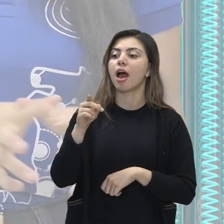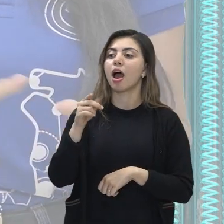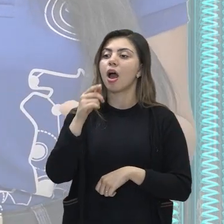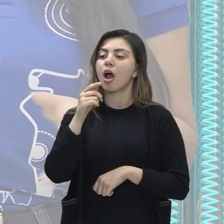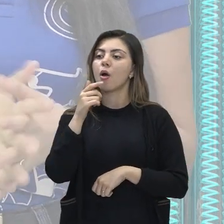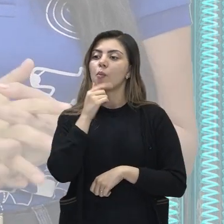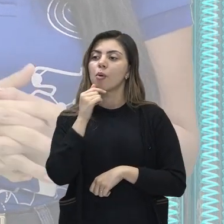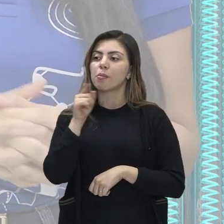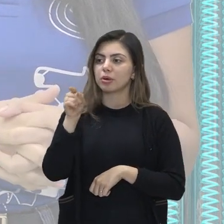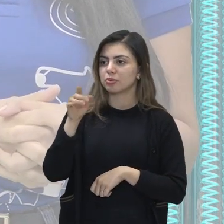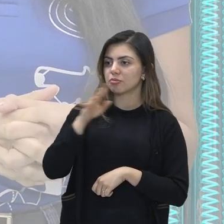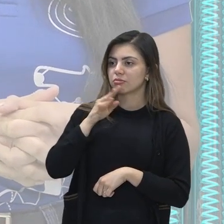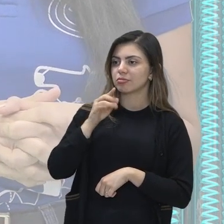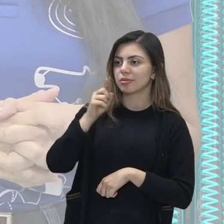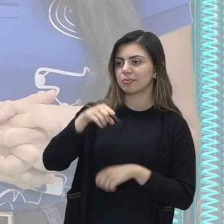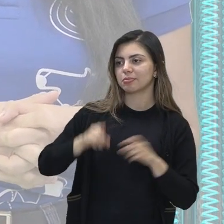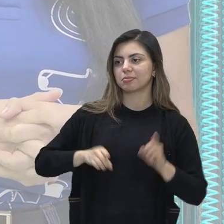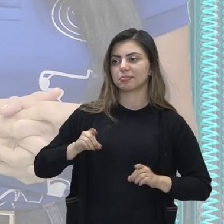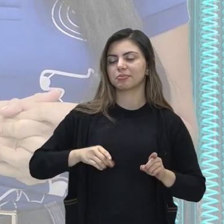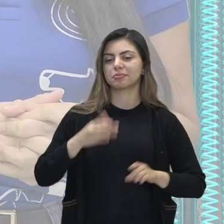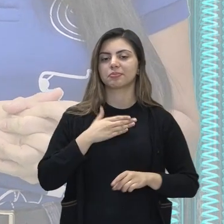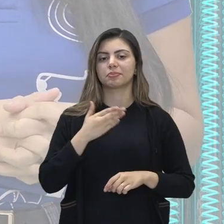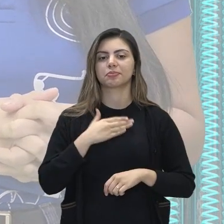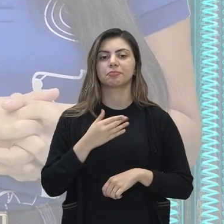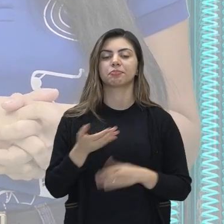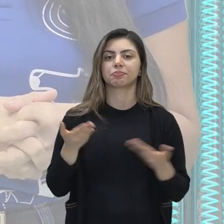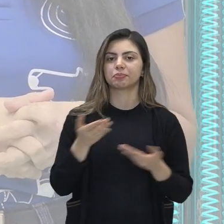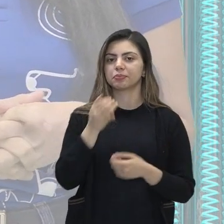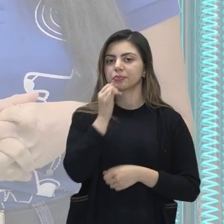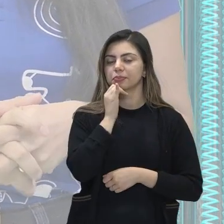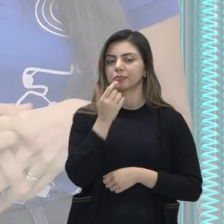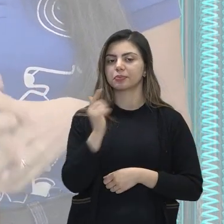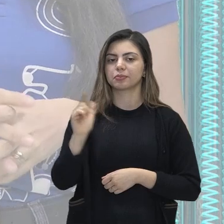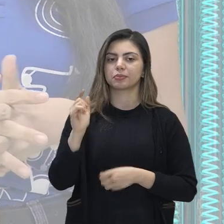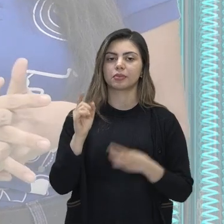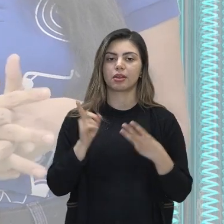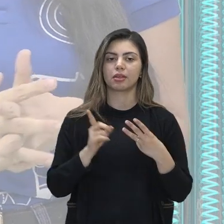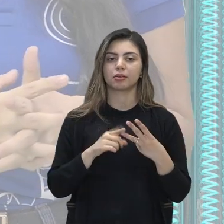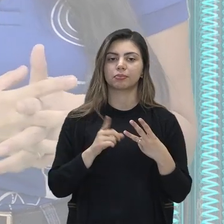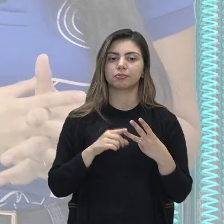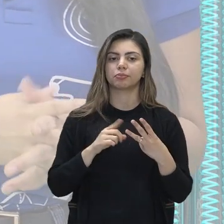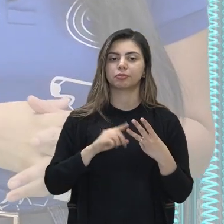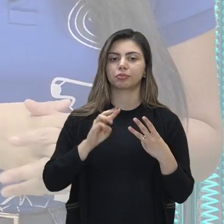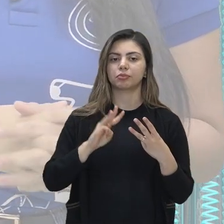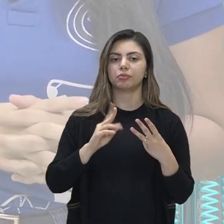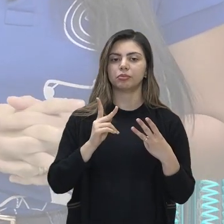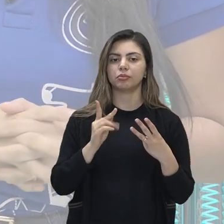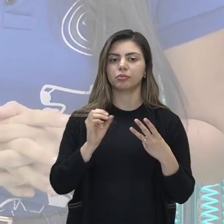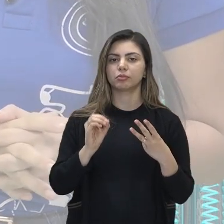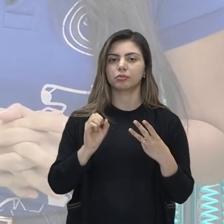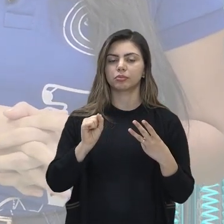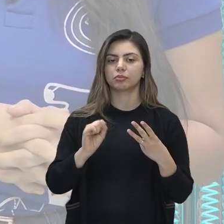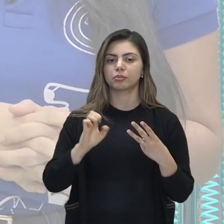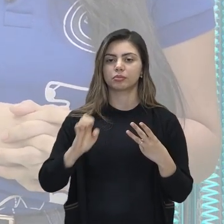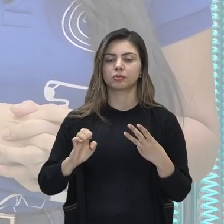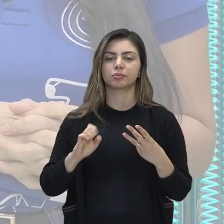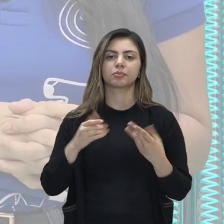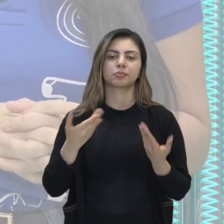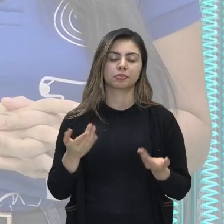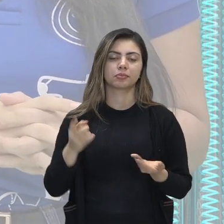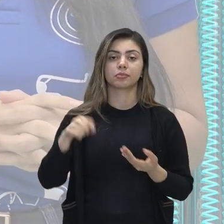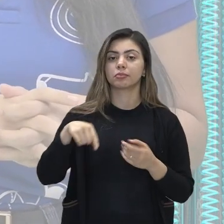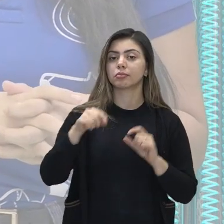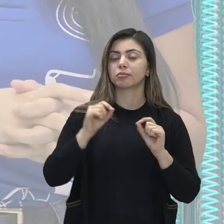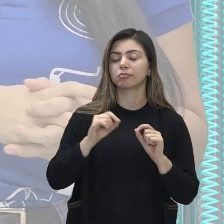primo. Vamos para o próximo. Aqui é whose, outro pronome relativo, e ele é usado